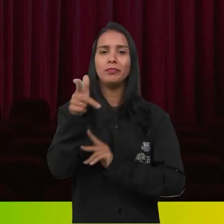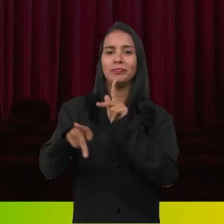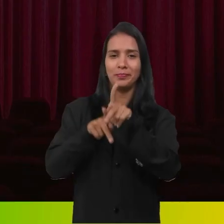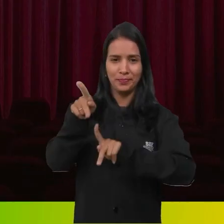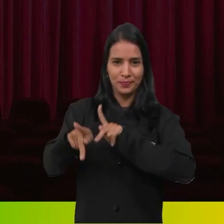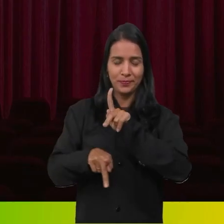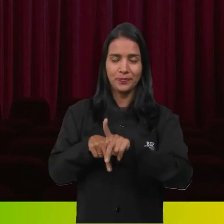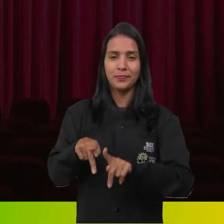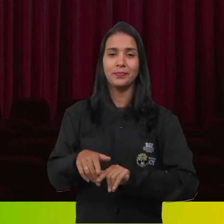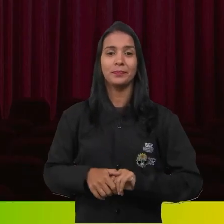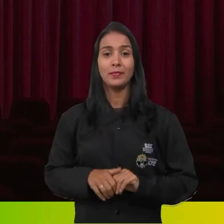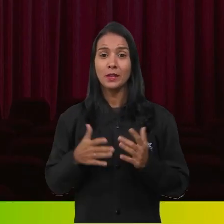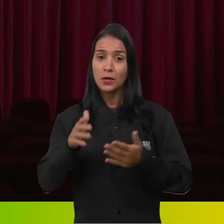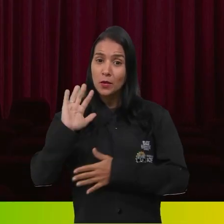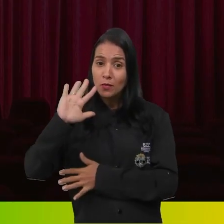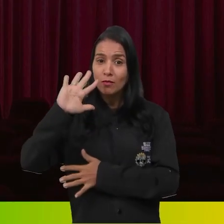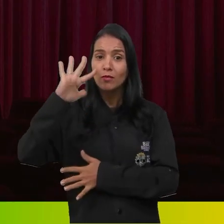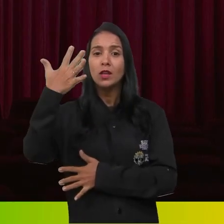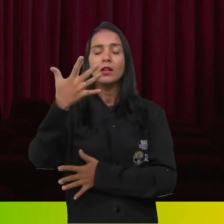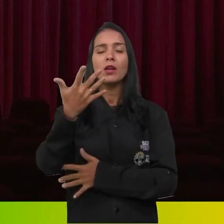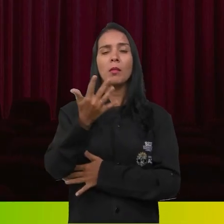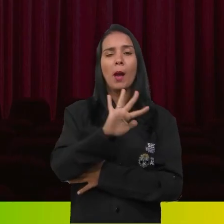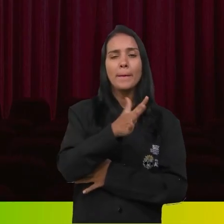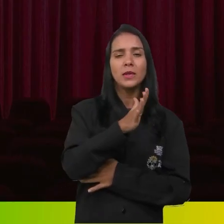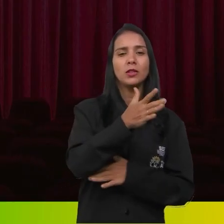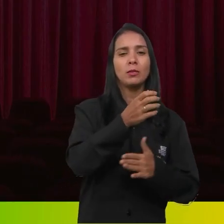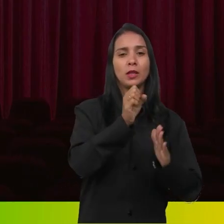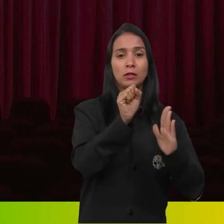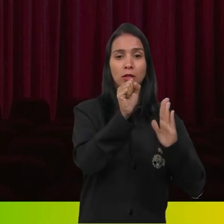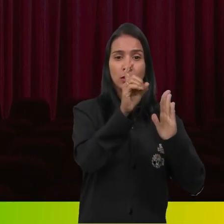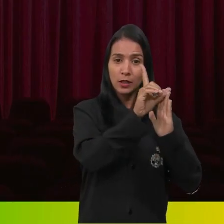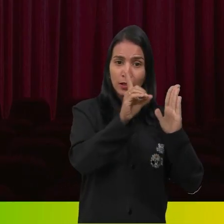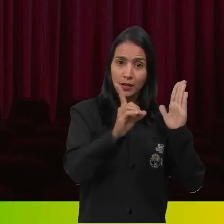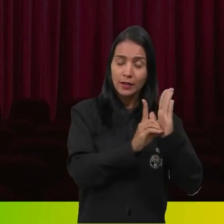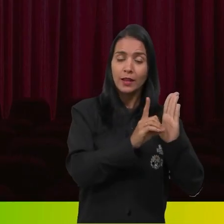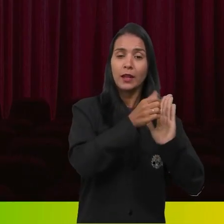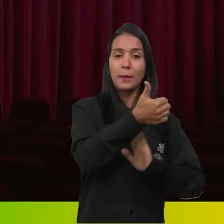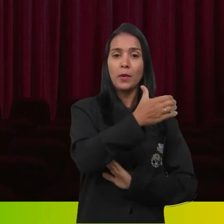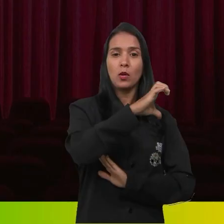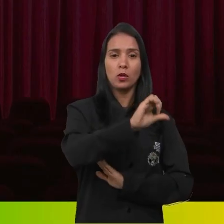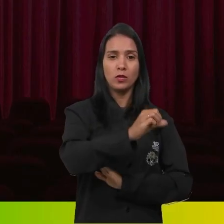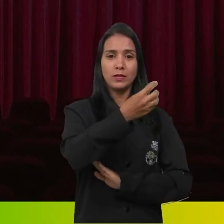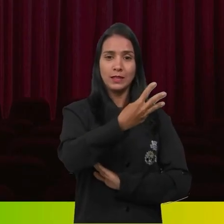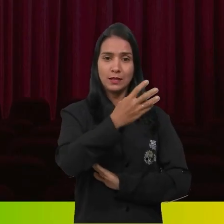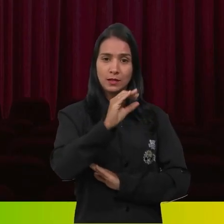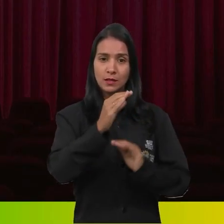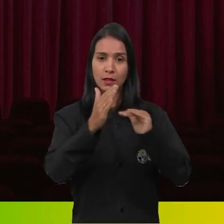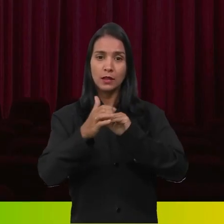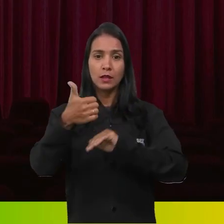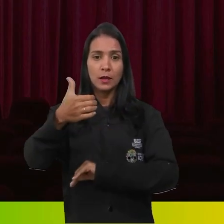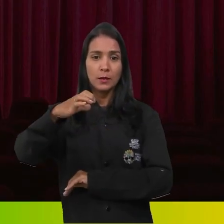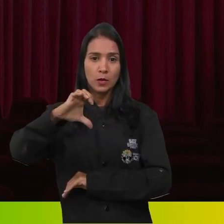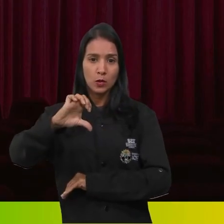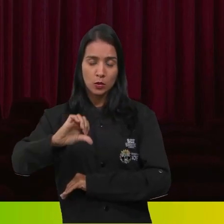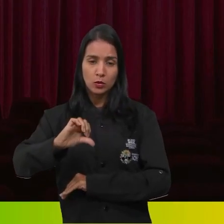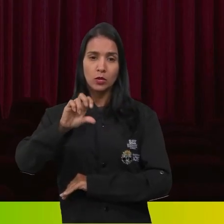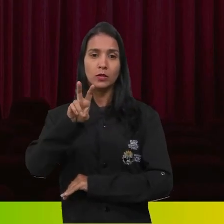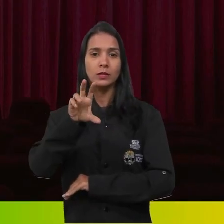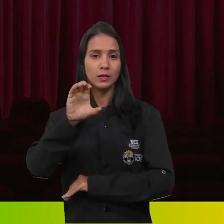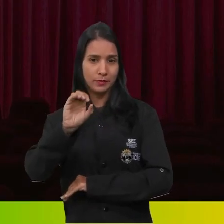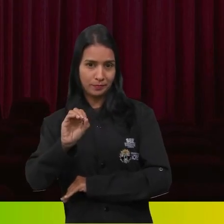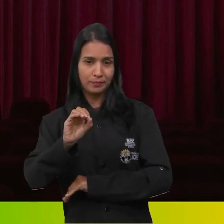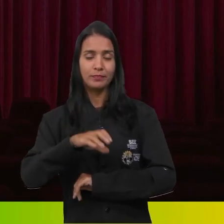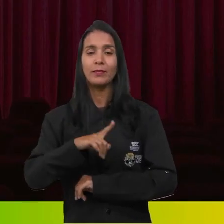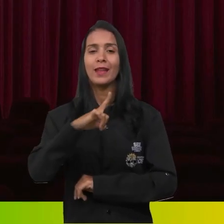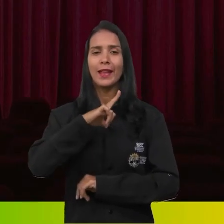esse fenômeno foi das décadas de 1930 a 1950, tem como